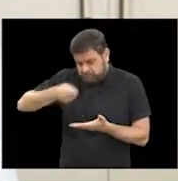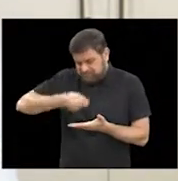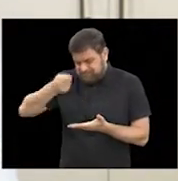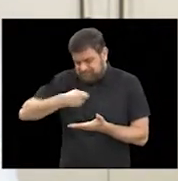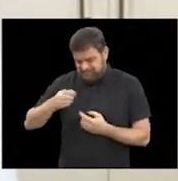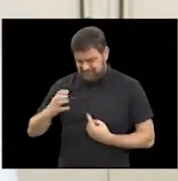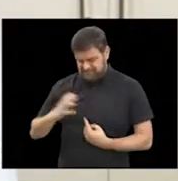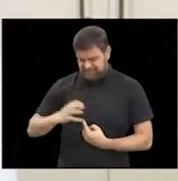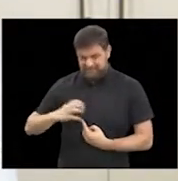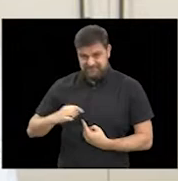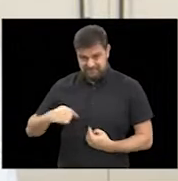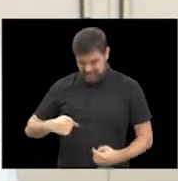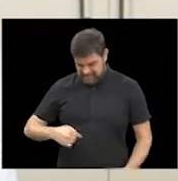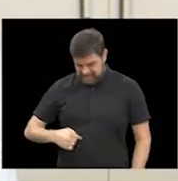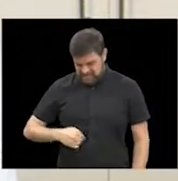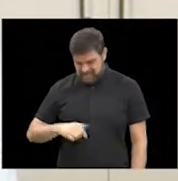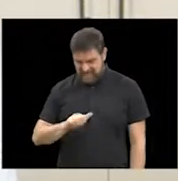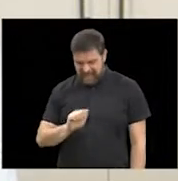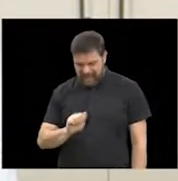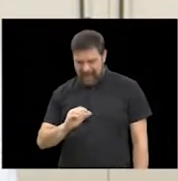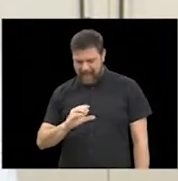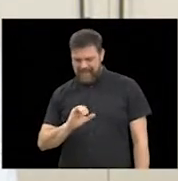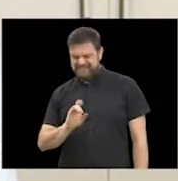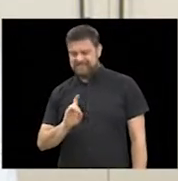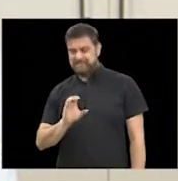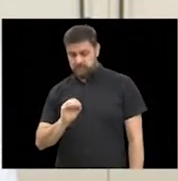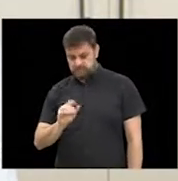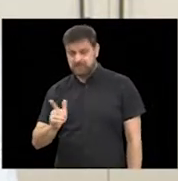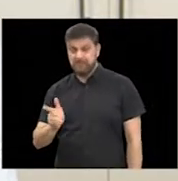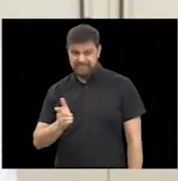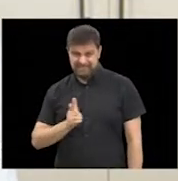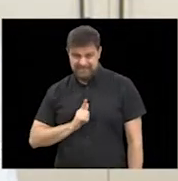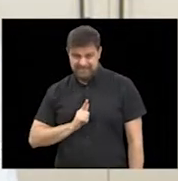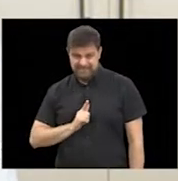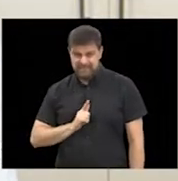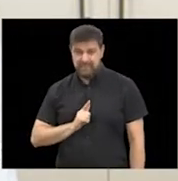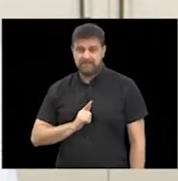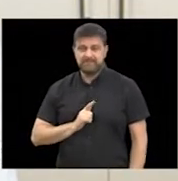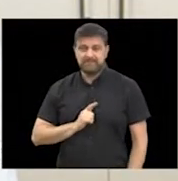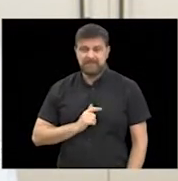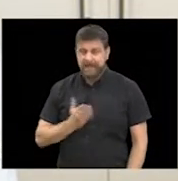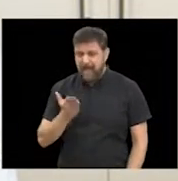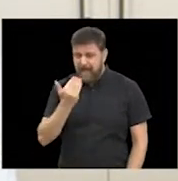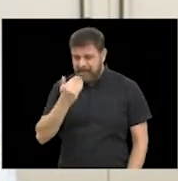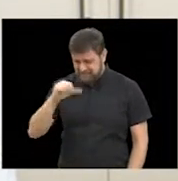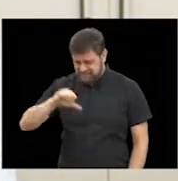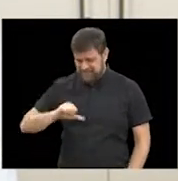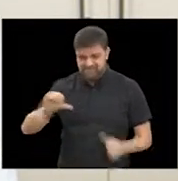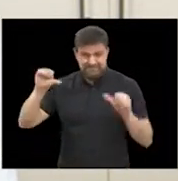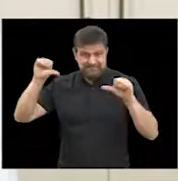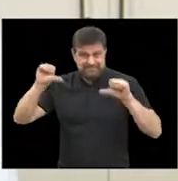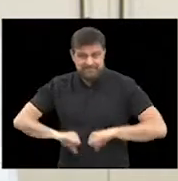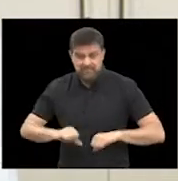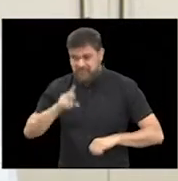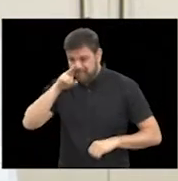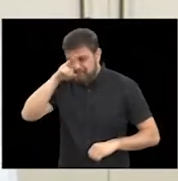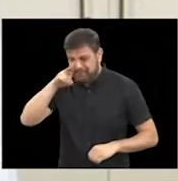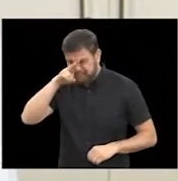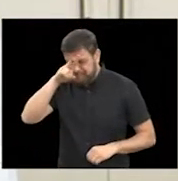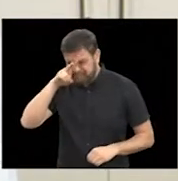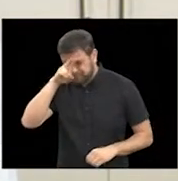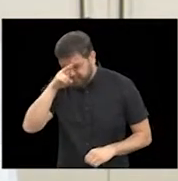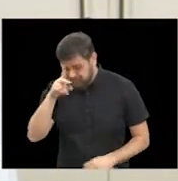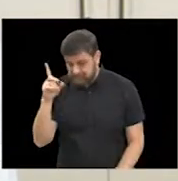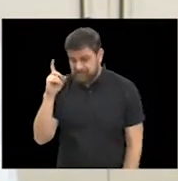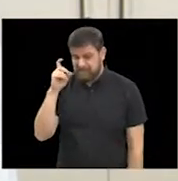estômago tem o suco gástrico, né, que ele é bem ácido para digerir o alimento. Mas existem alimentos que pioram essa acidez. Alimentos